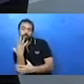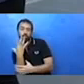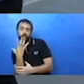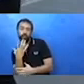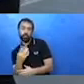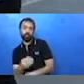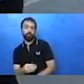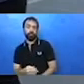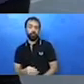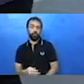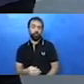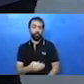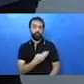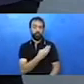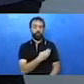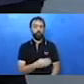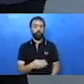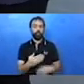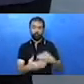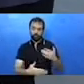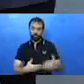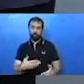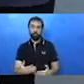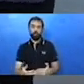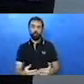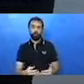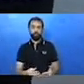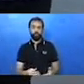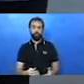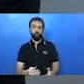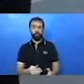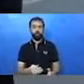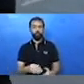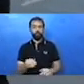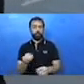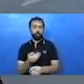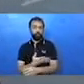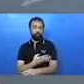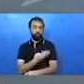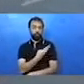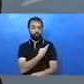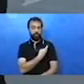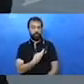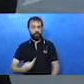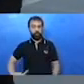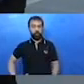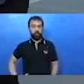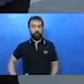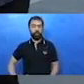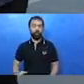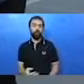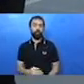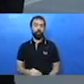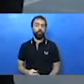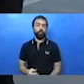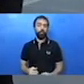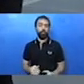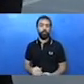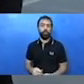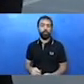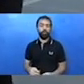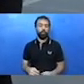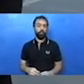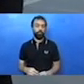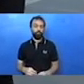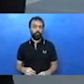uma monarquia e passou a ser uma república. Quarto ano, monarquia e república são formas de